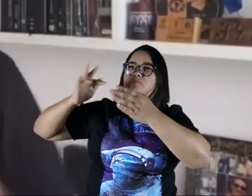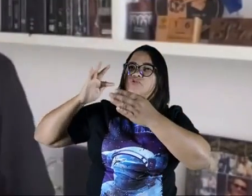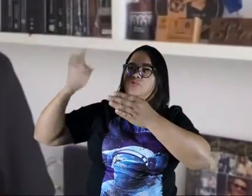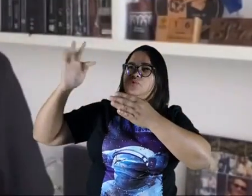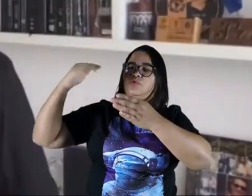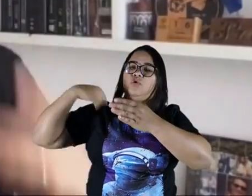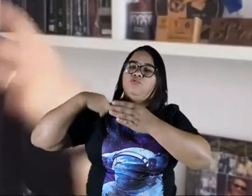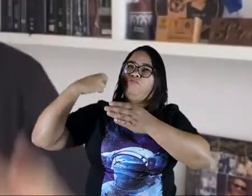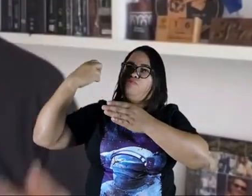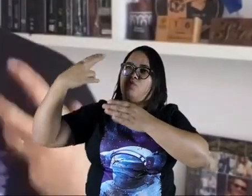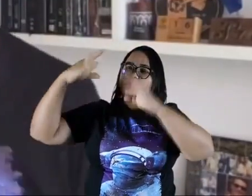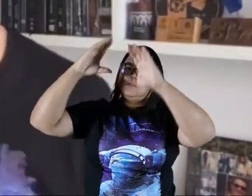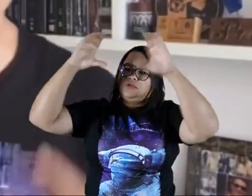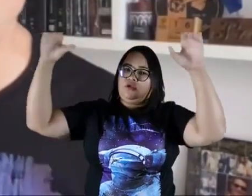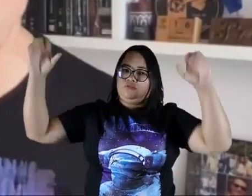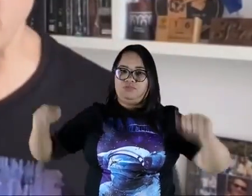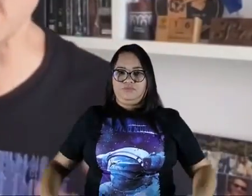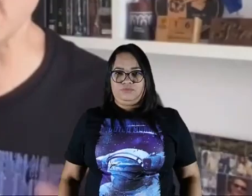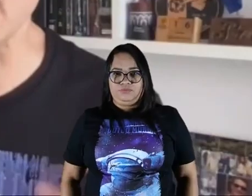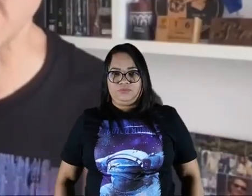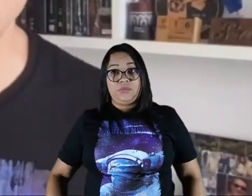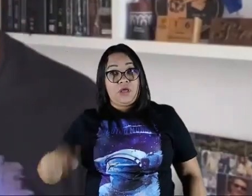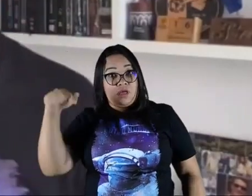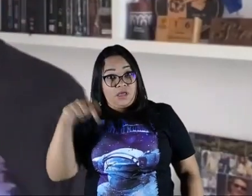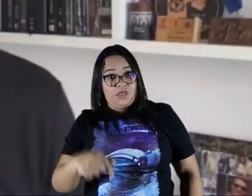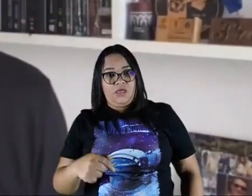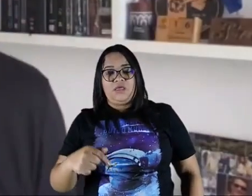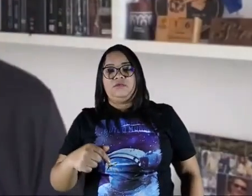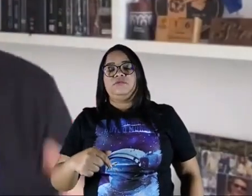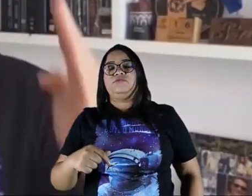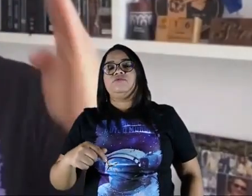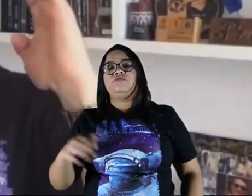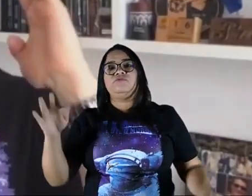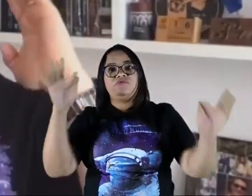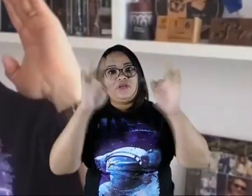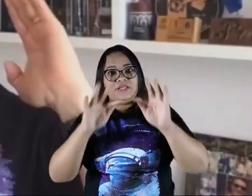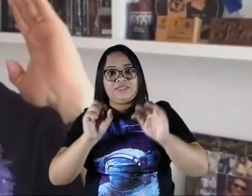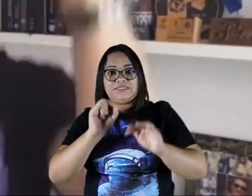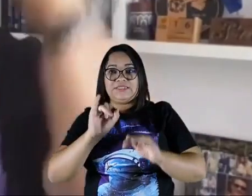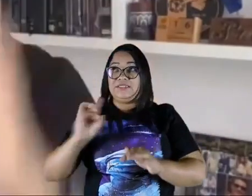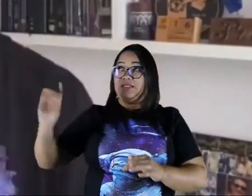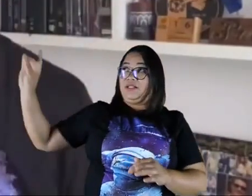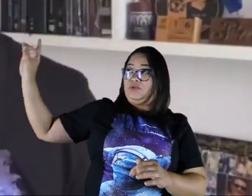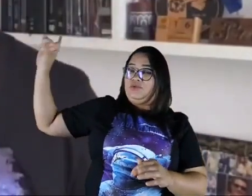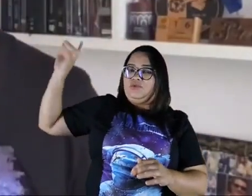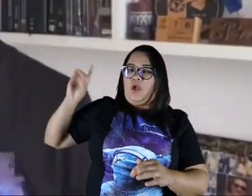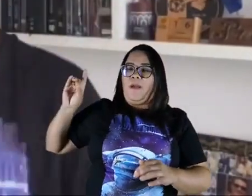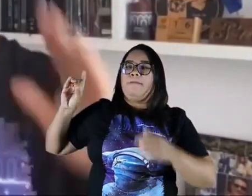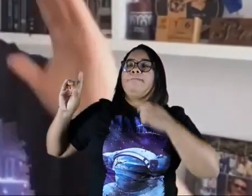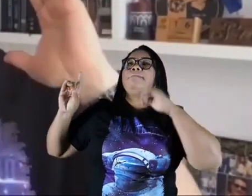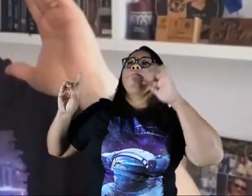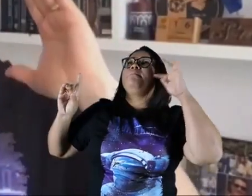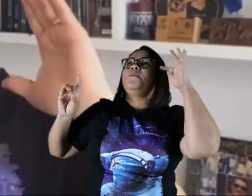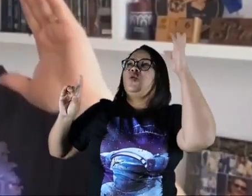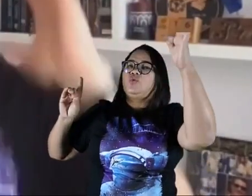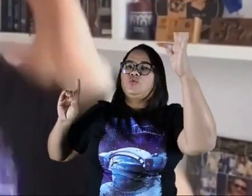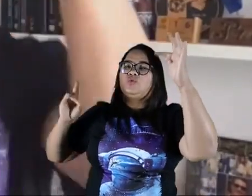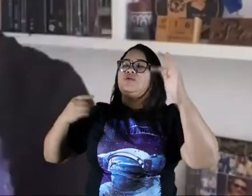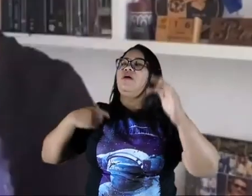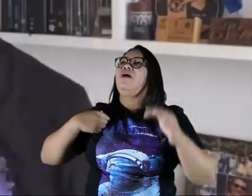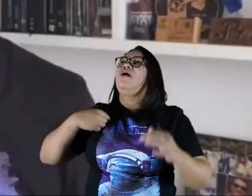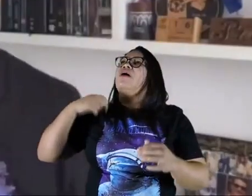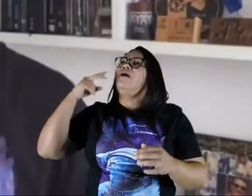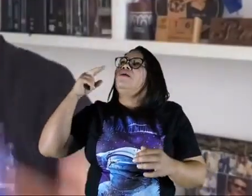e dizendo claramente, aqui sou feliz com a presença do Senhor, mas eu tenho os olhos fitos no céu. Eu posso ver